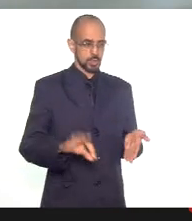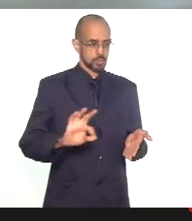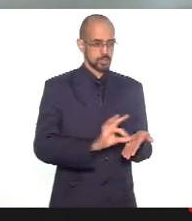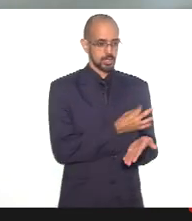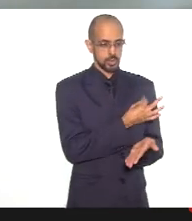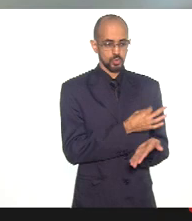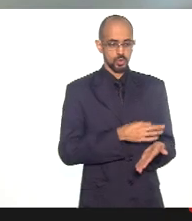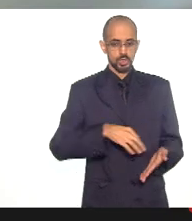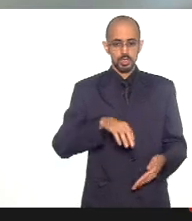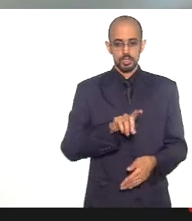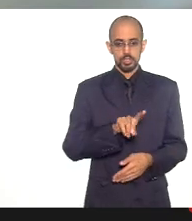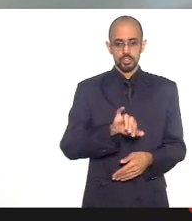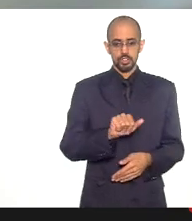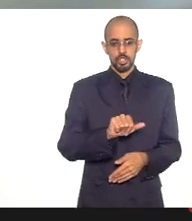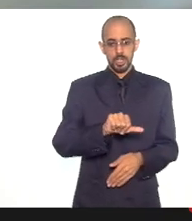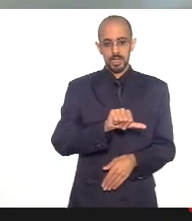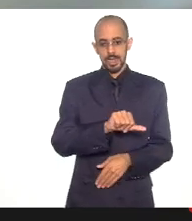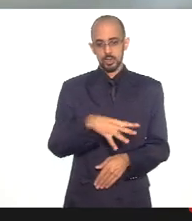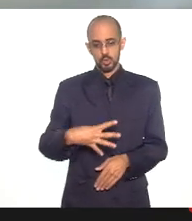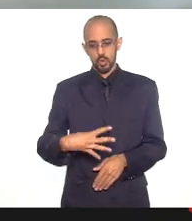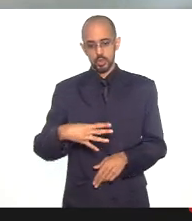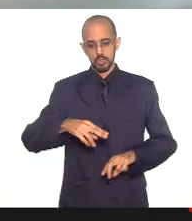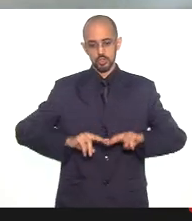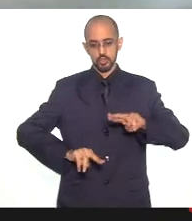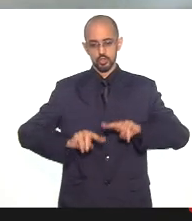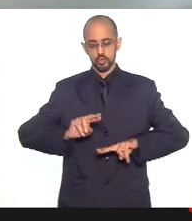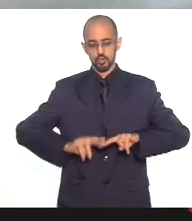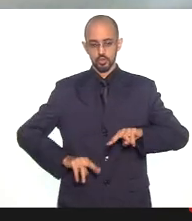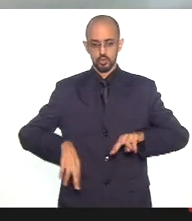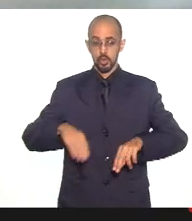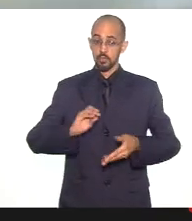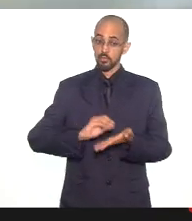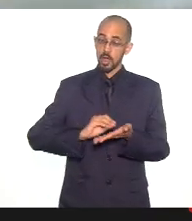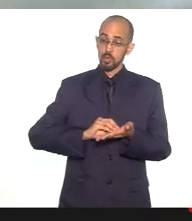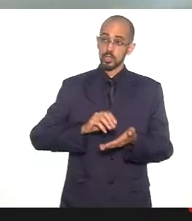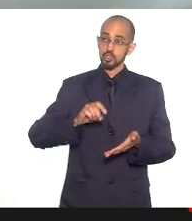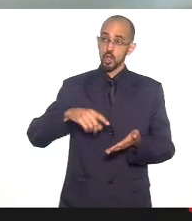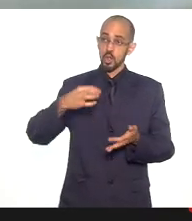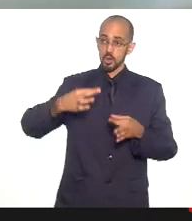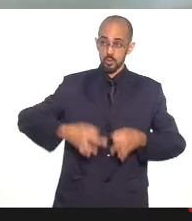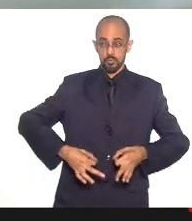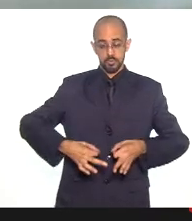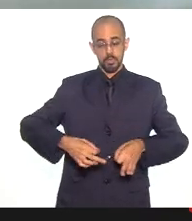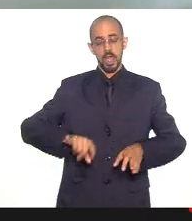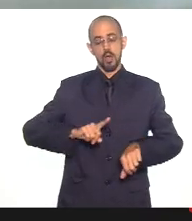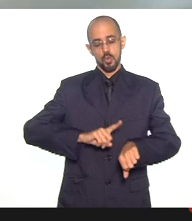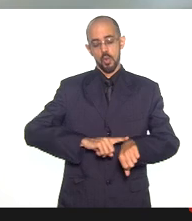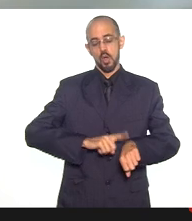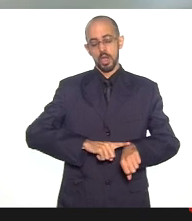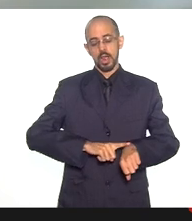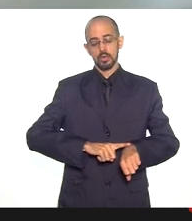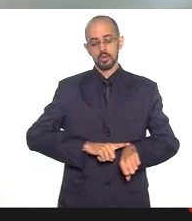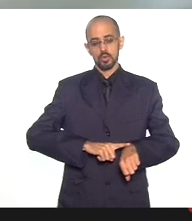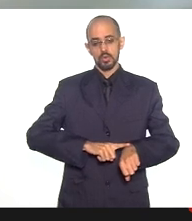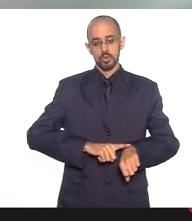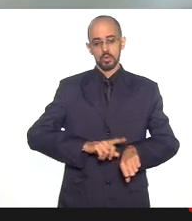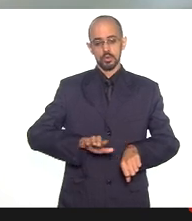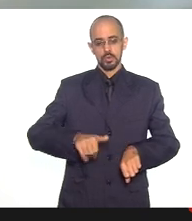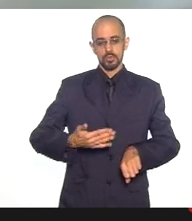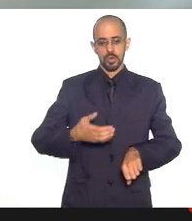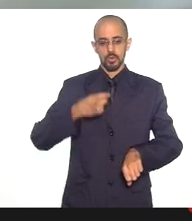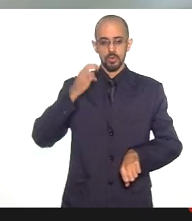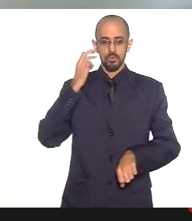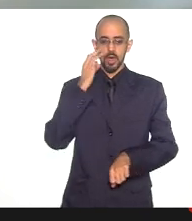para o dia 14 do 6, só faltamos registrar a hora. A segunda, deputado Valdec Carneiro já